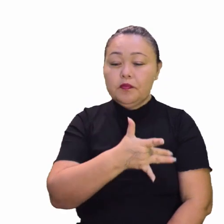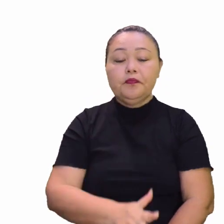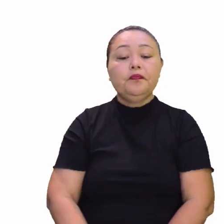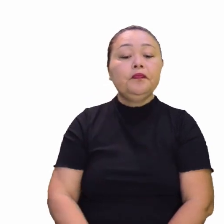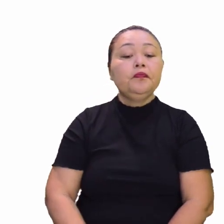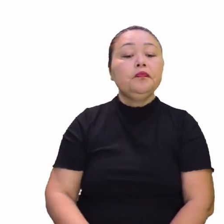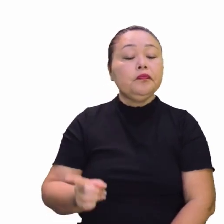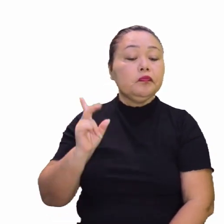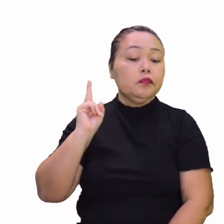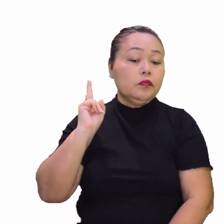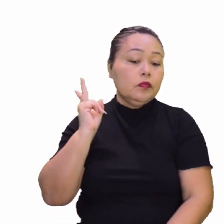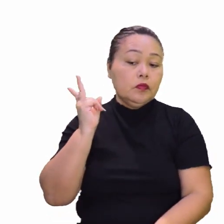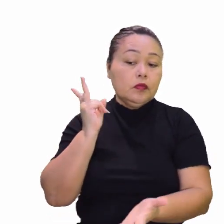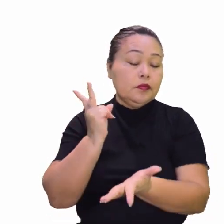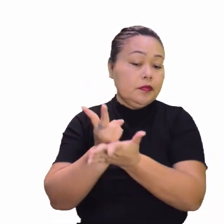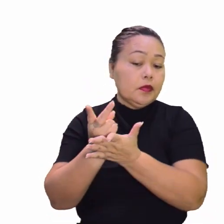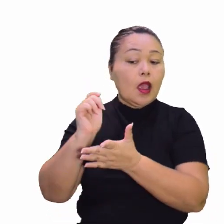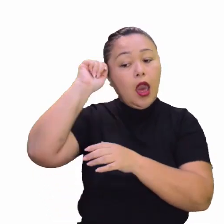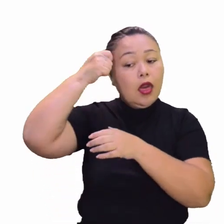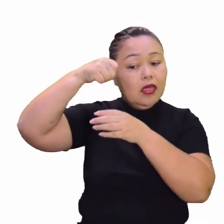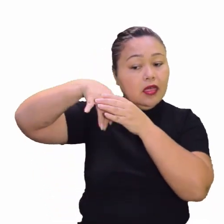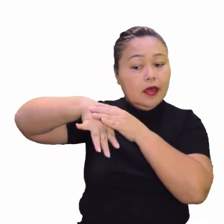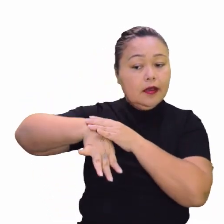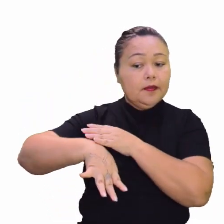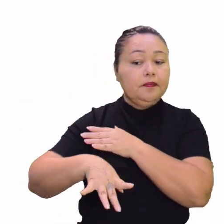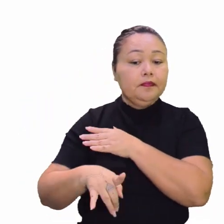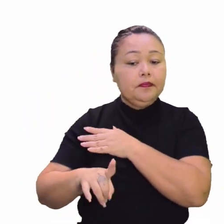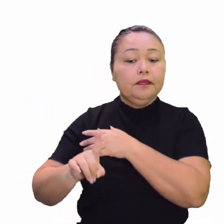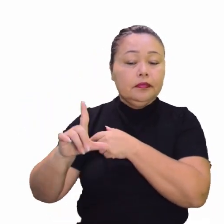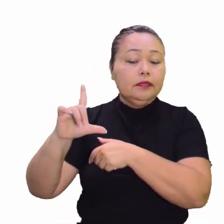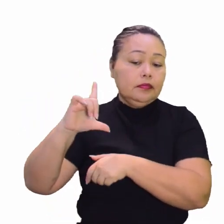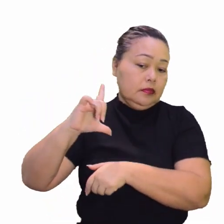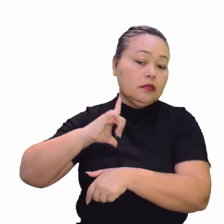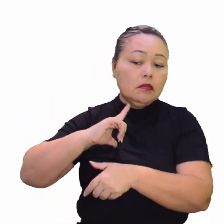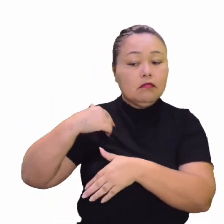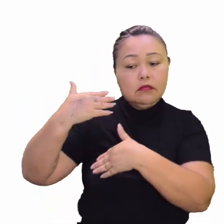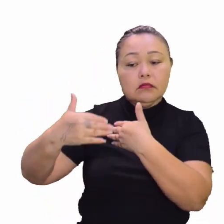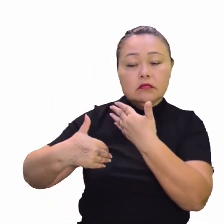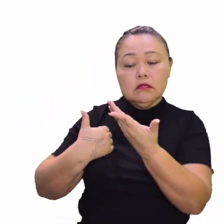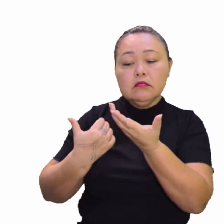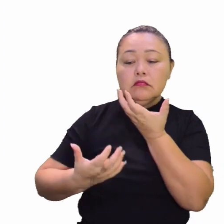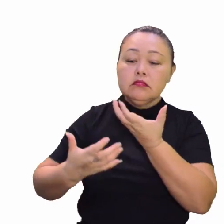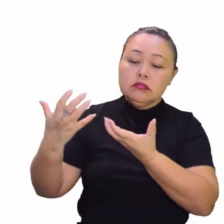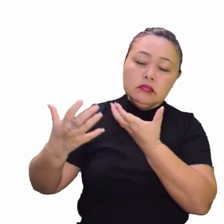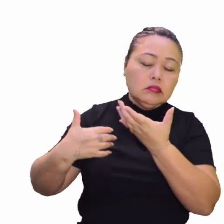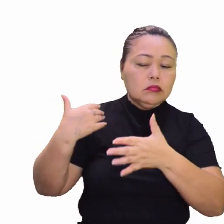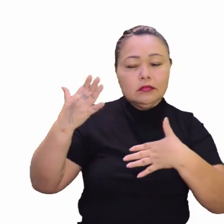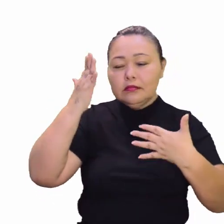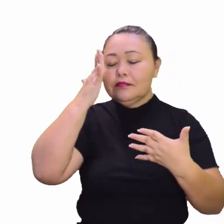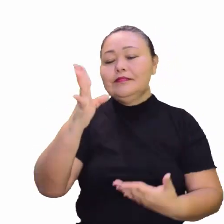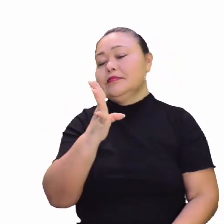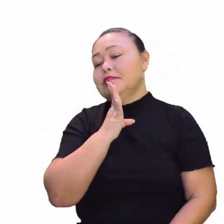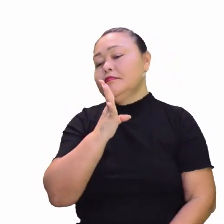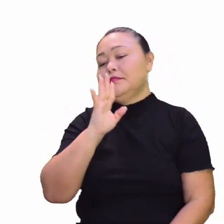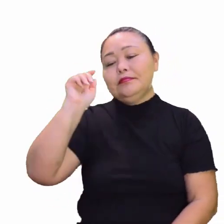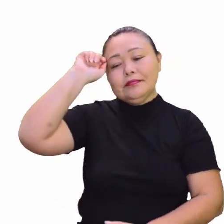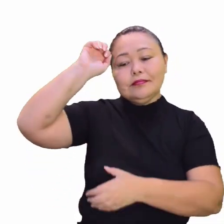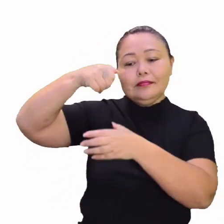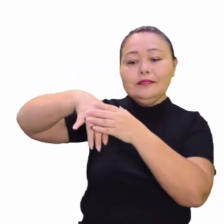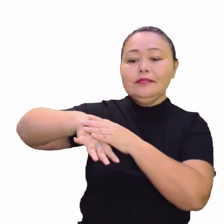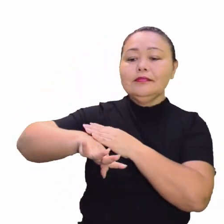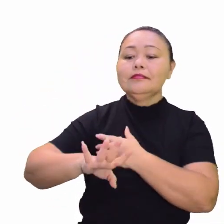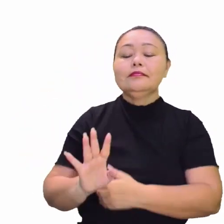delicioso. E o mesmo jeito faz para o açaí. Mesmo processo, esquentar, aí todo mundo já conhece o açaí aí,